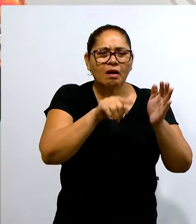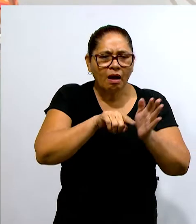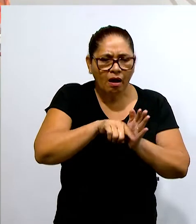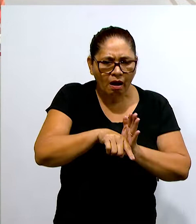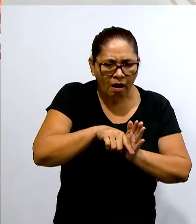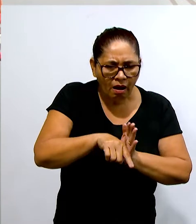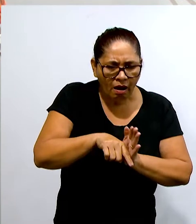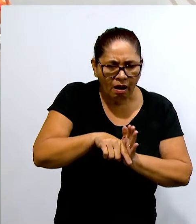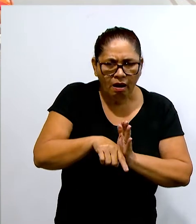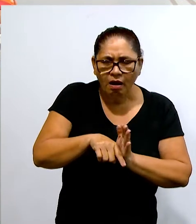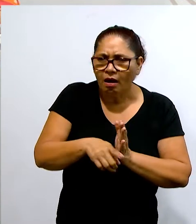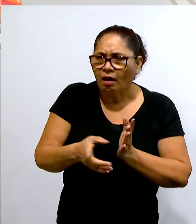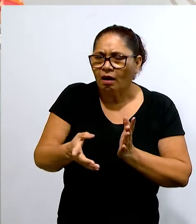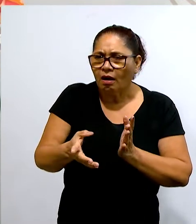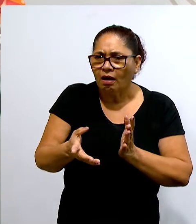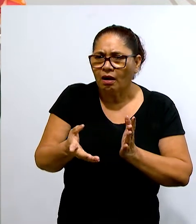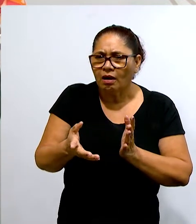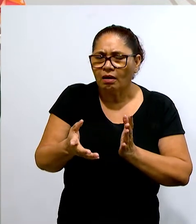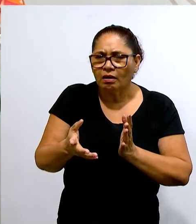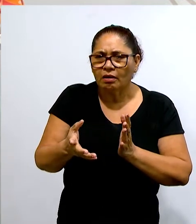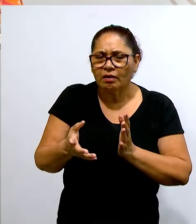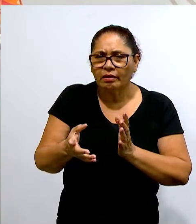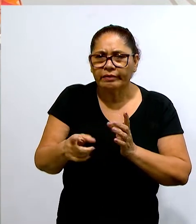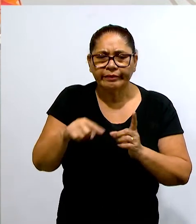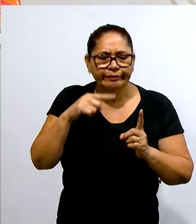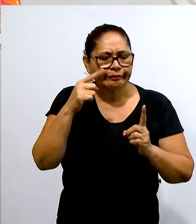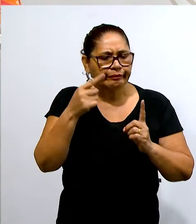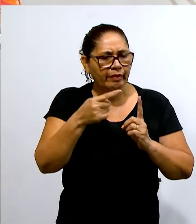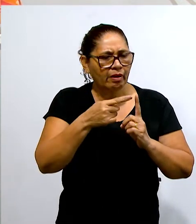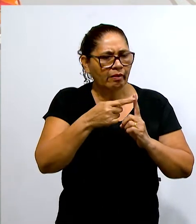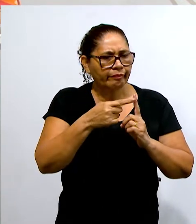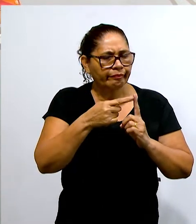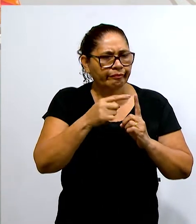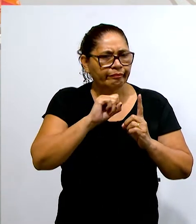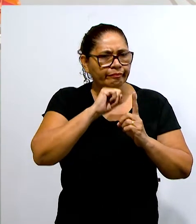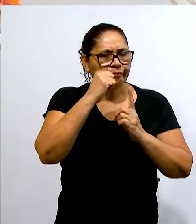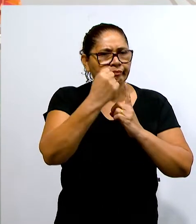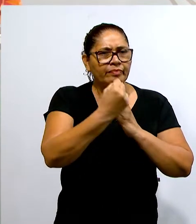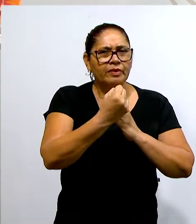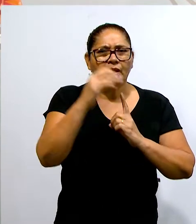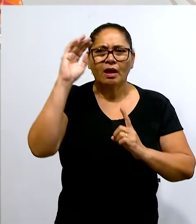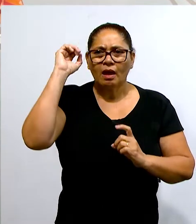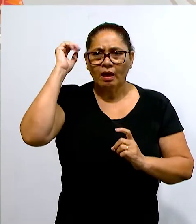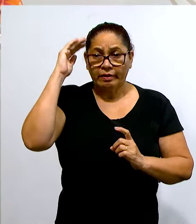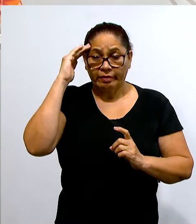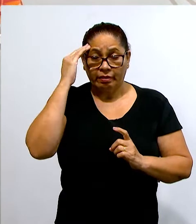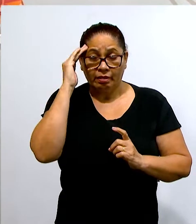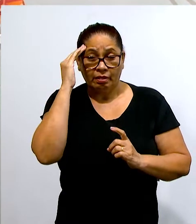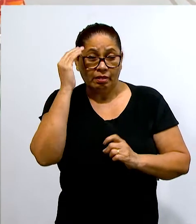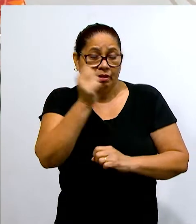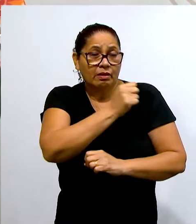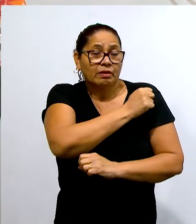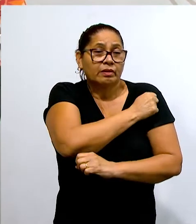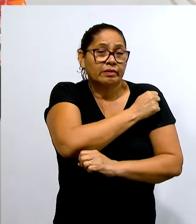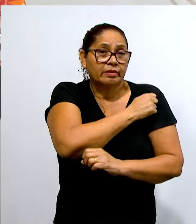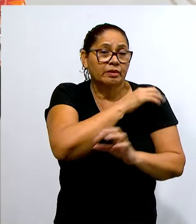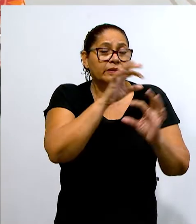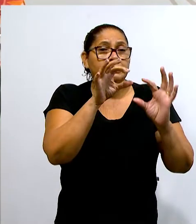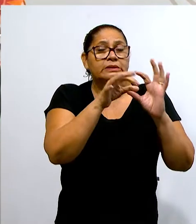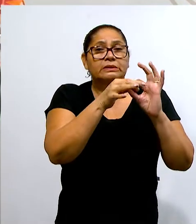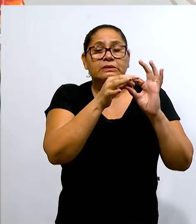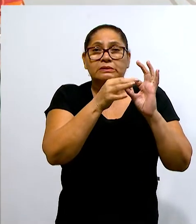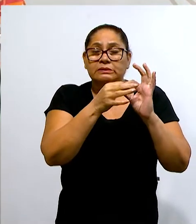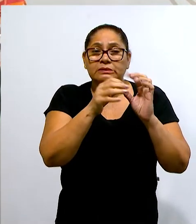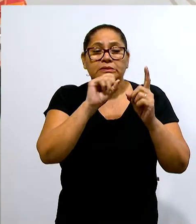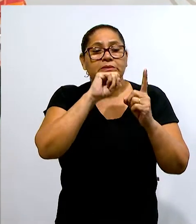busca relacionar o aspecto social, entender que esse aluno ele vai para um contexto social,